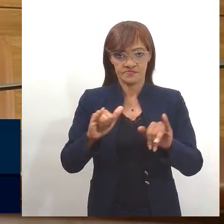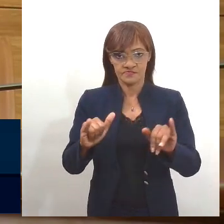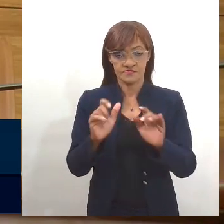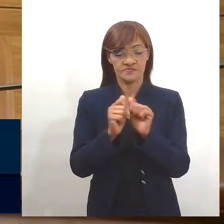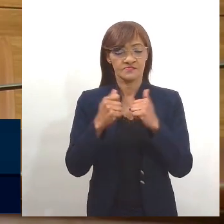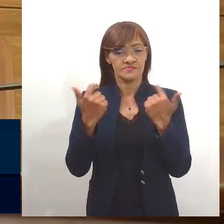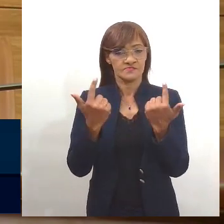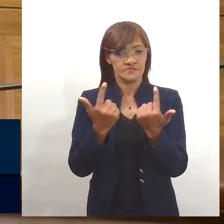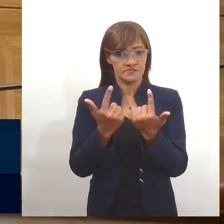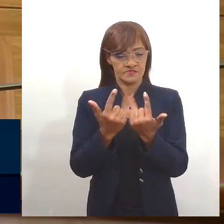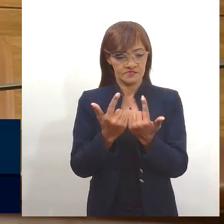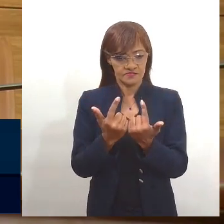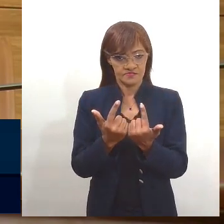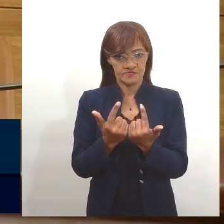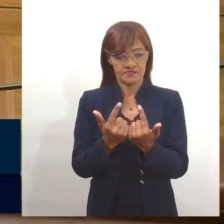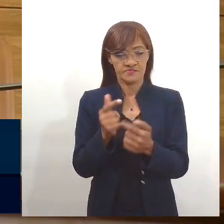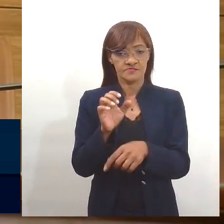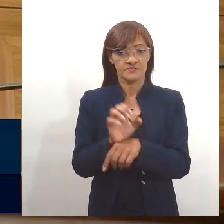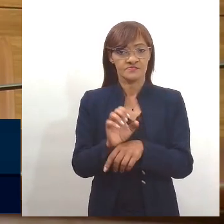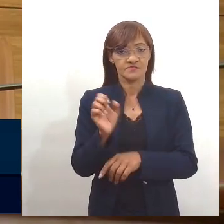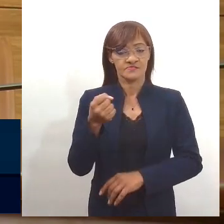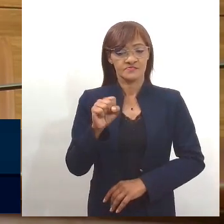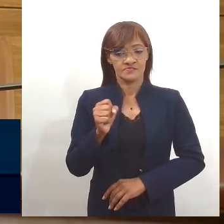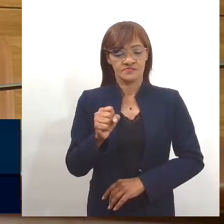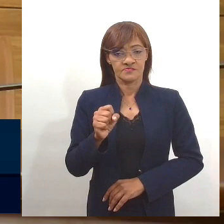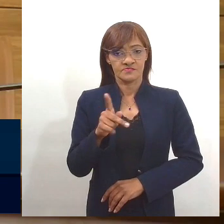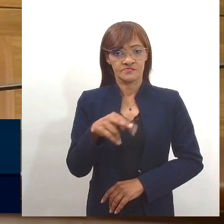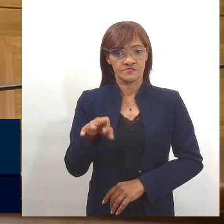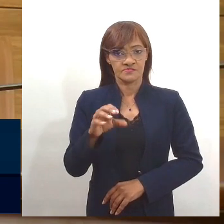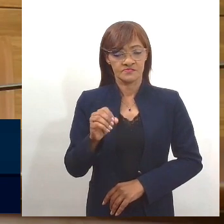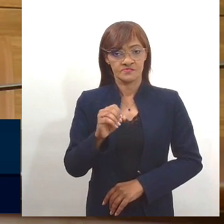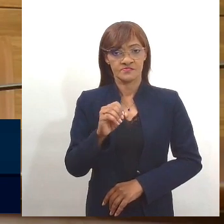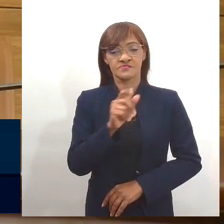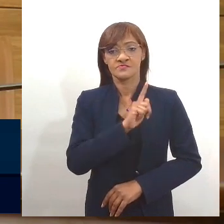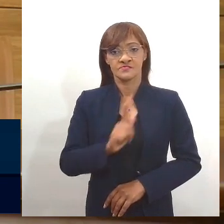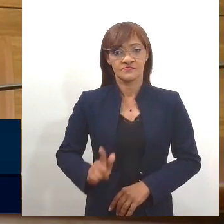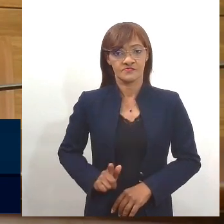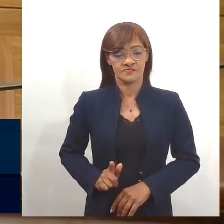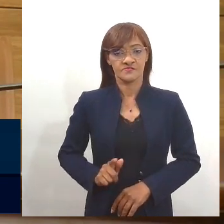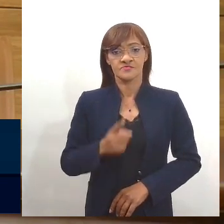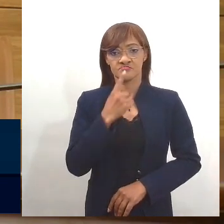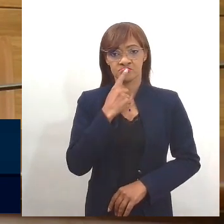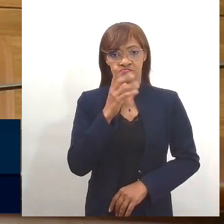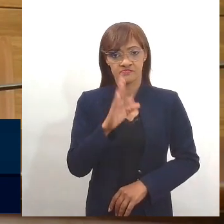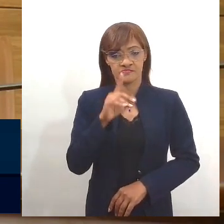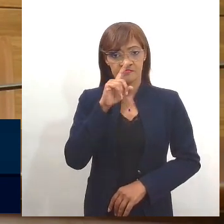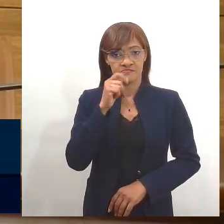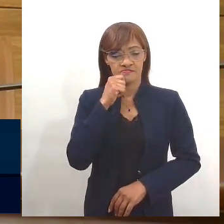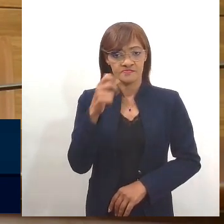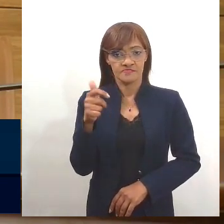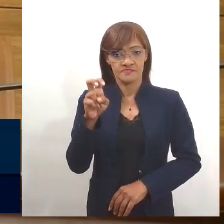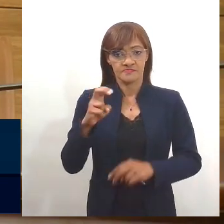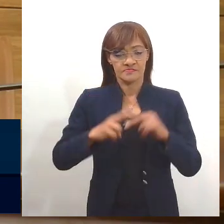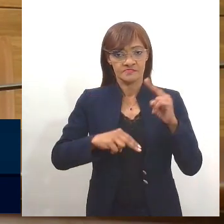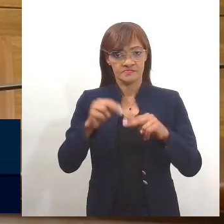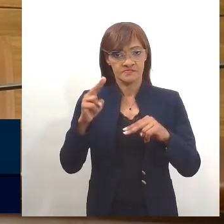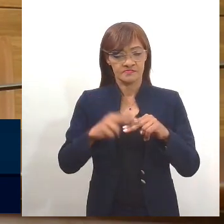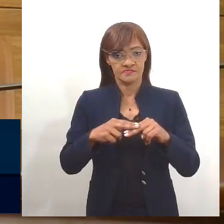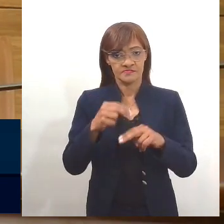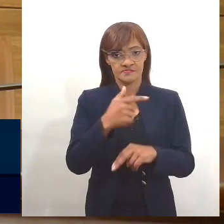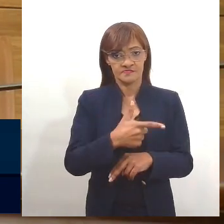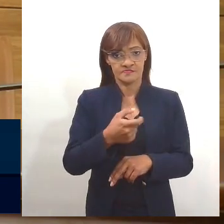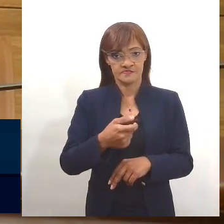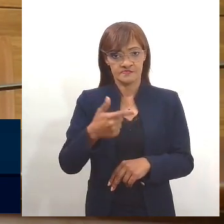de Sergipe, Palácio Governador João Alves Filho, Aracaju, 15 de junho de 2023.